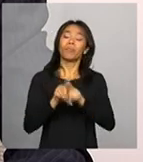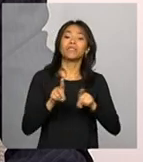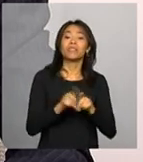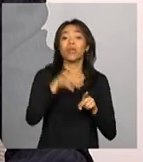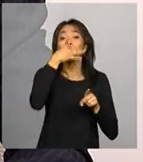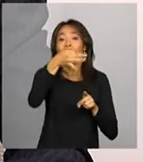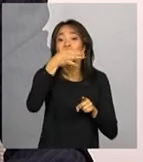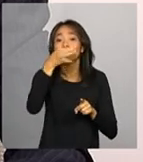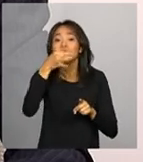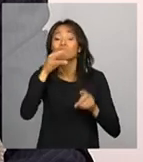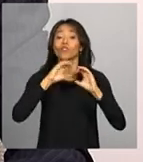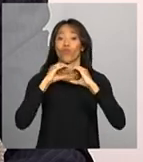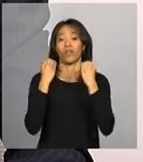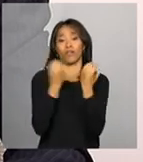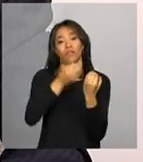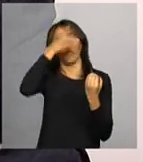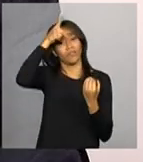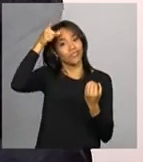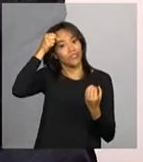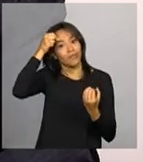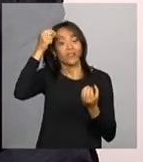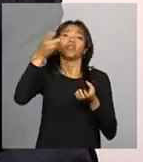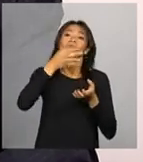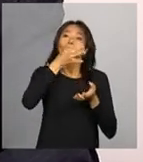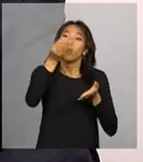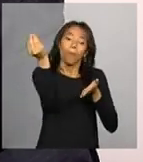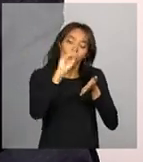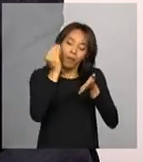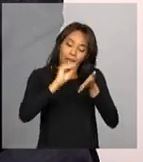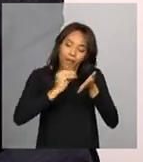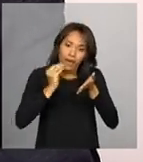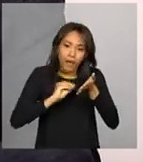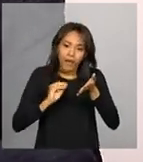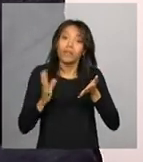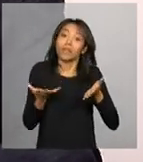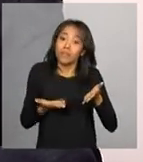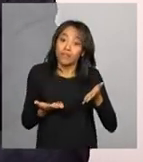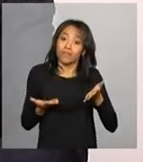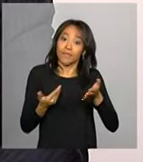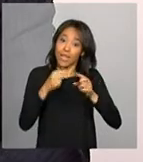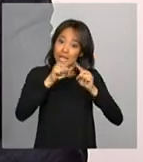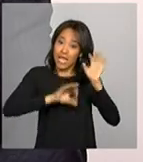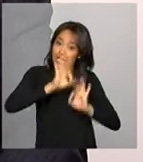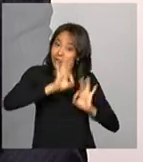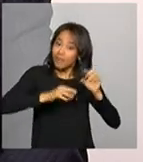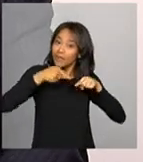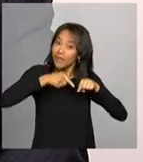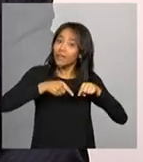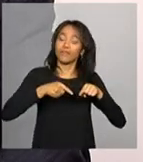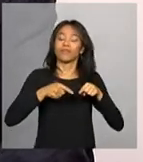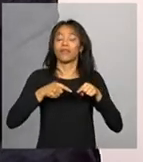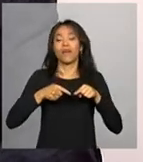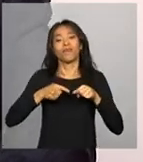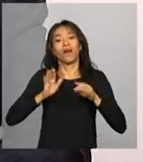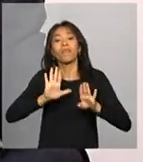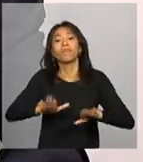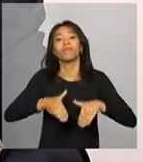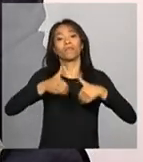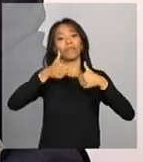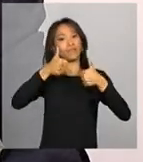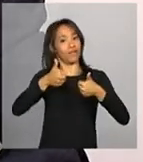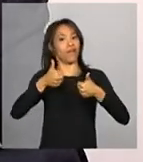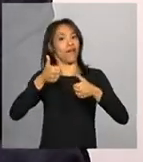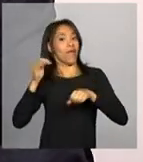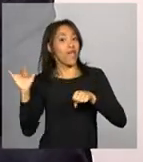conferências municipais de assistência social Então na verdade não veio como um dificultador um algo a mais veio em um momento